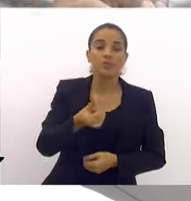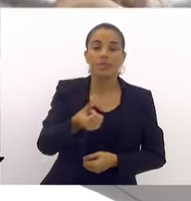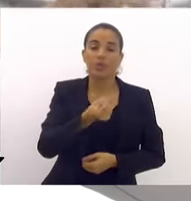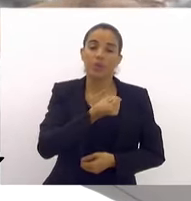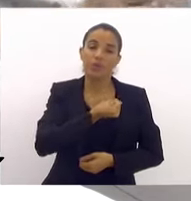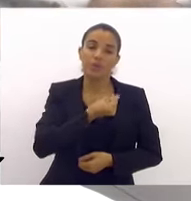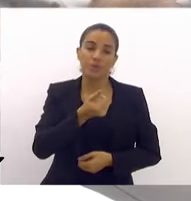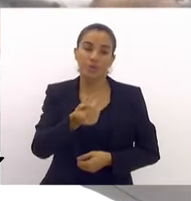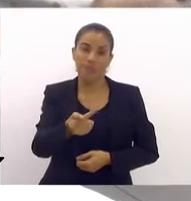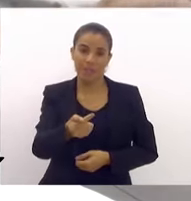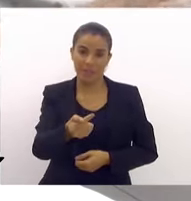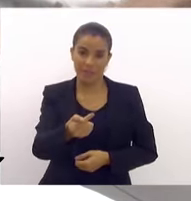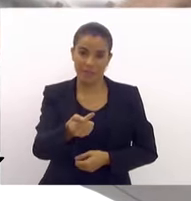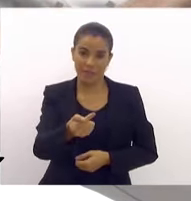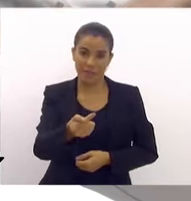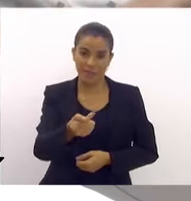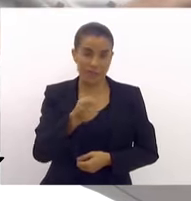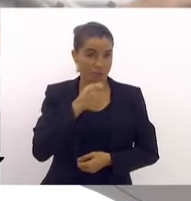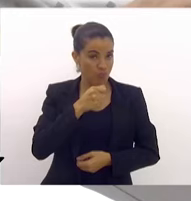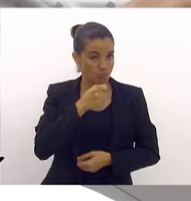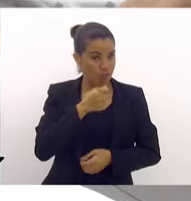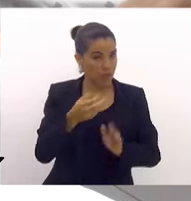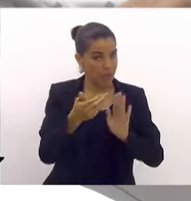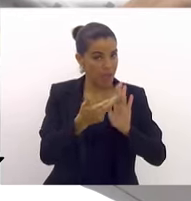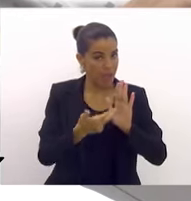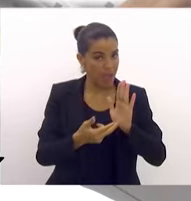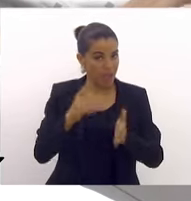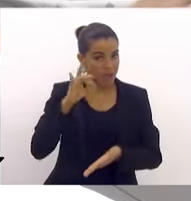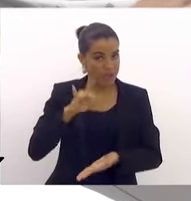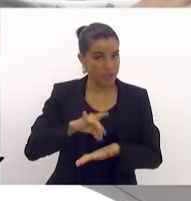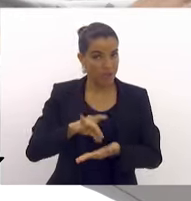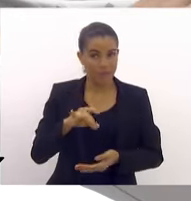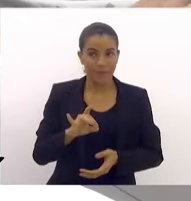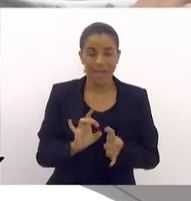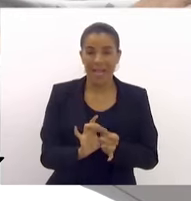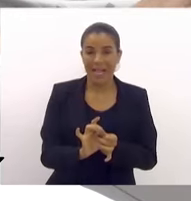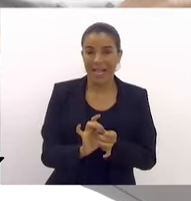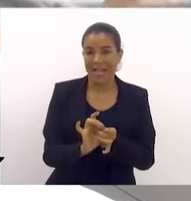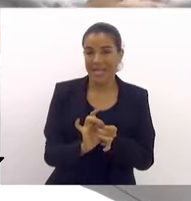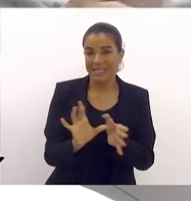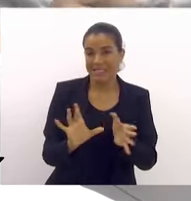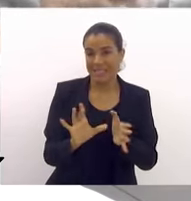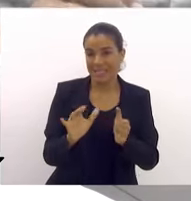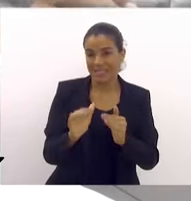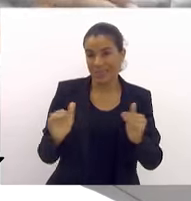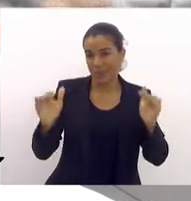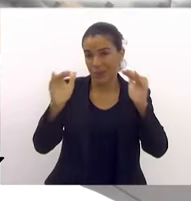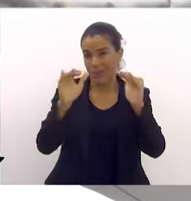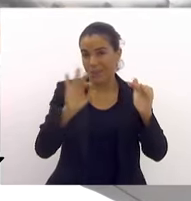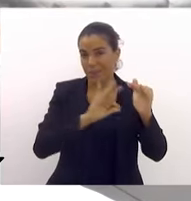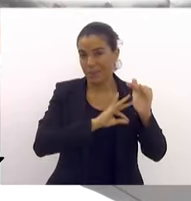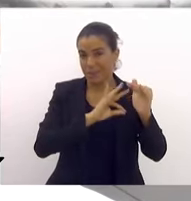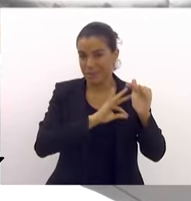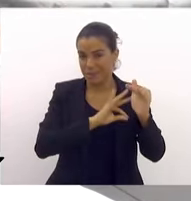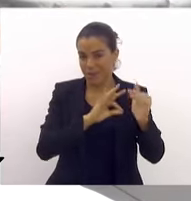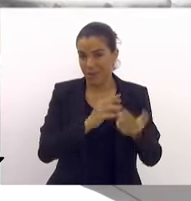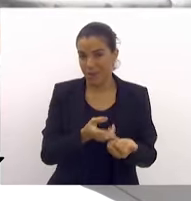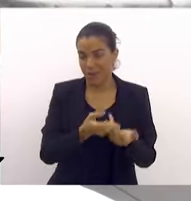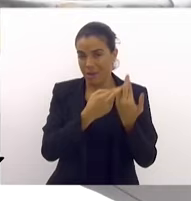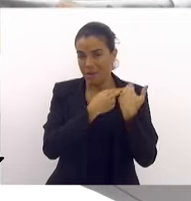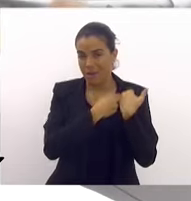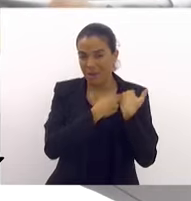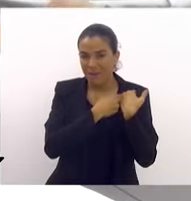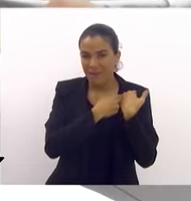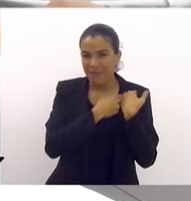não constam na nossa norma original. Licença da autoridade policial competente